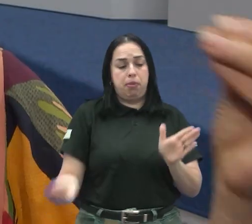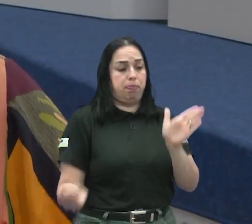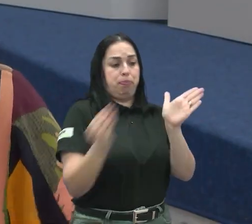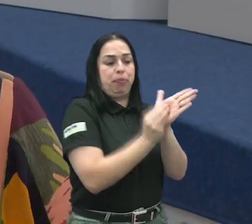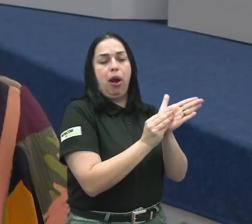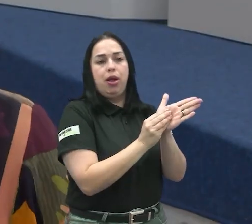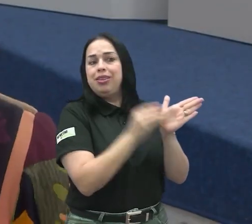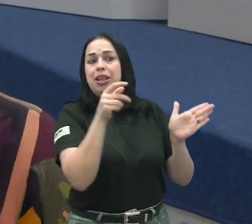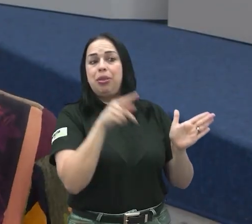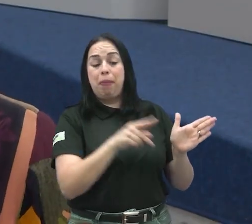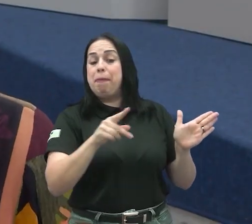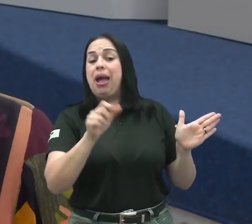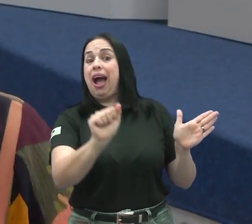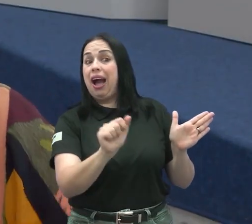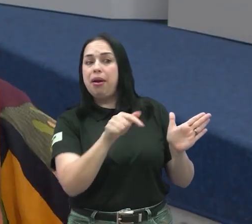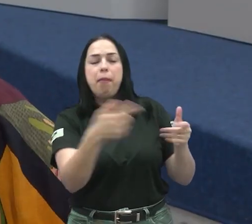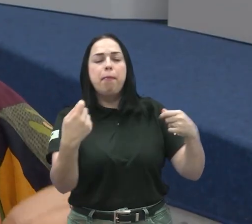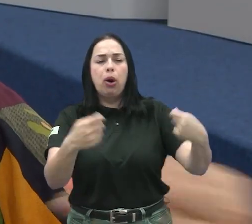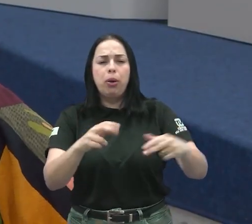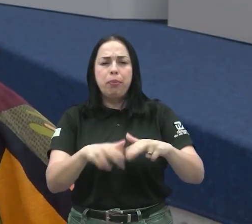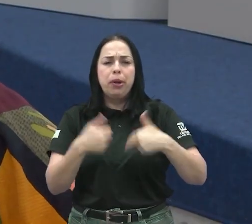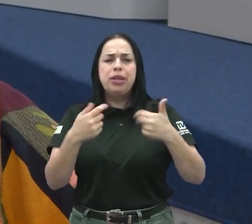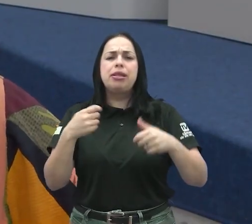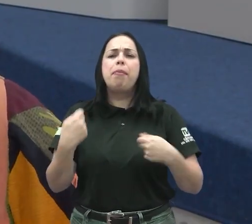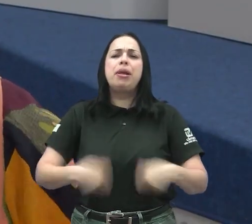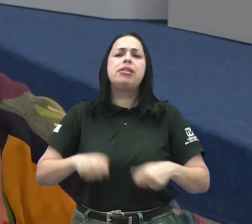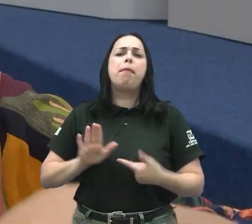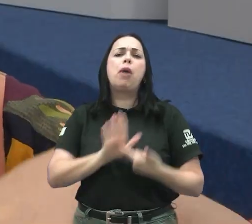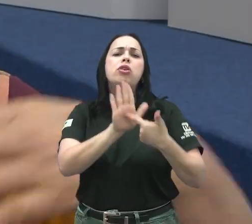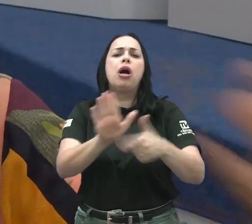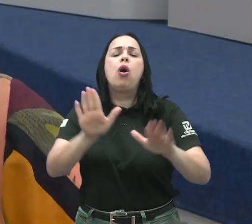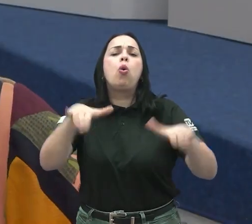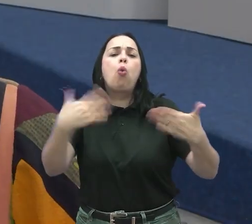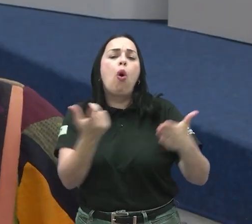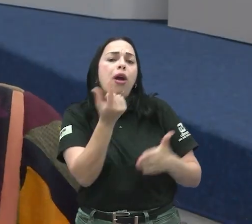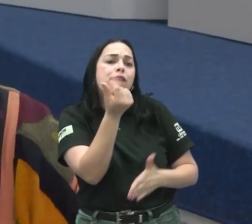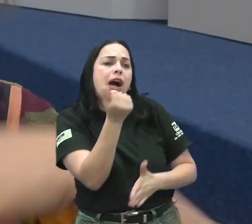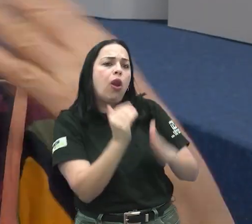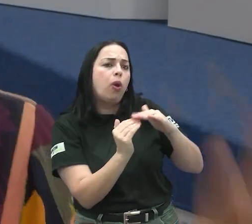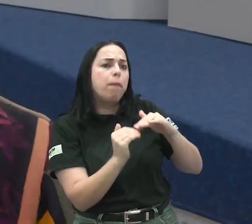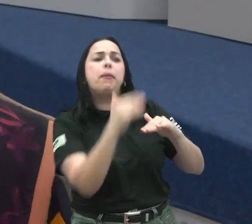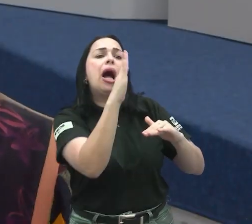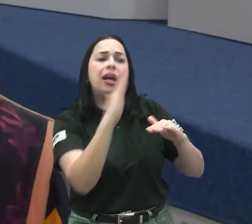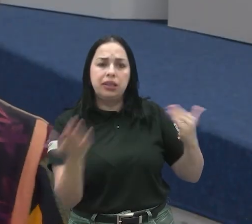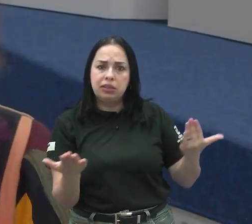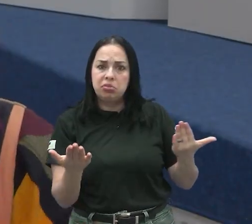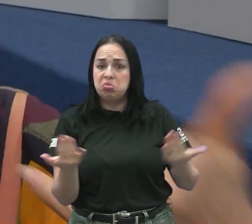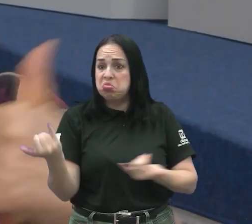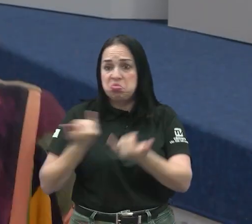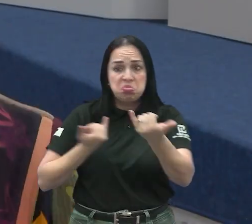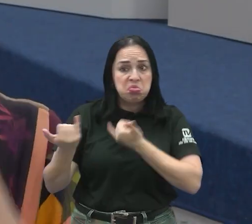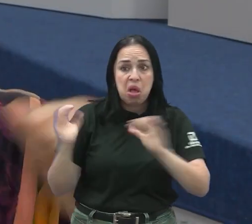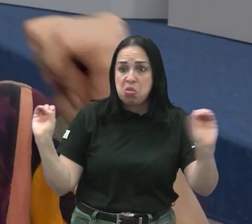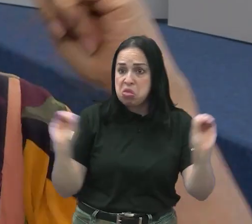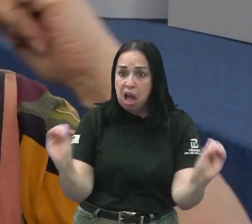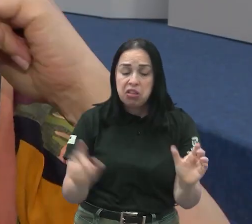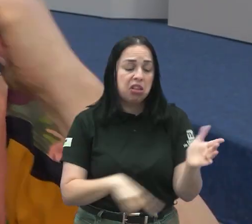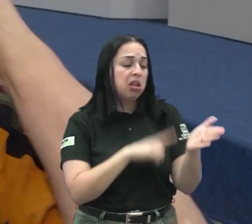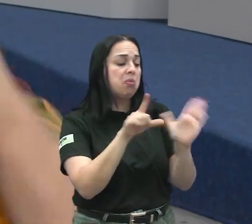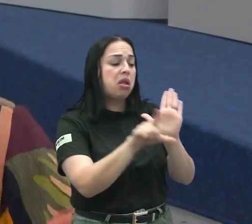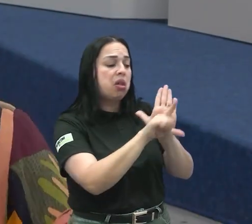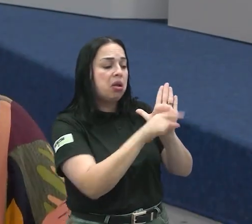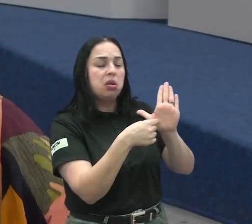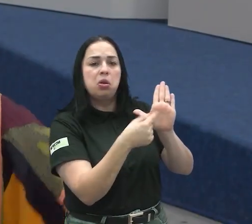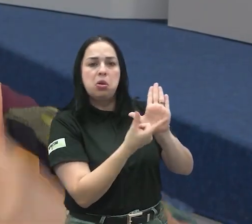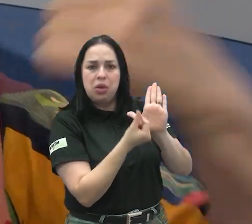estar previsto no PPA, então tem que se apresentar qual é o valor, para quanto vai subir. Não falaram isso